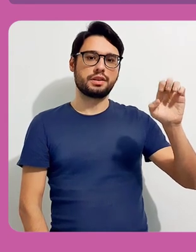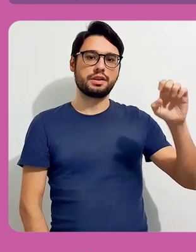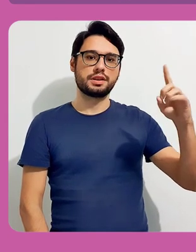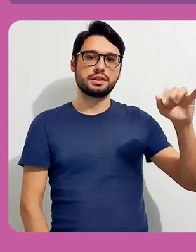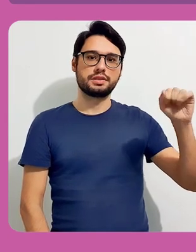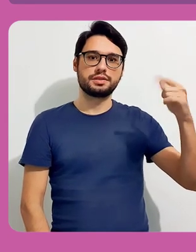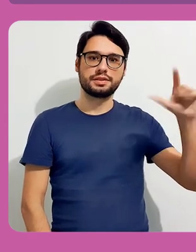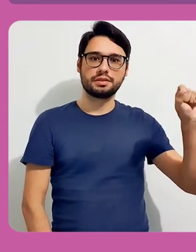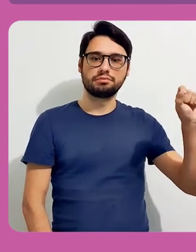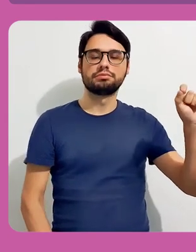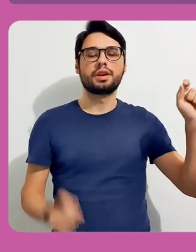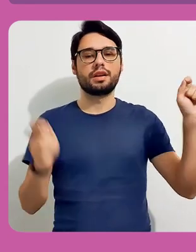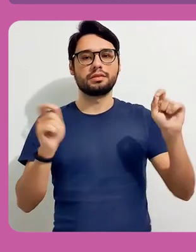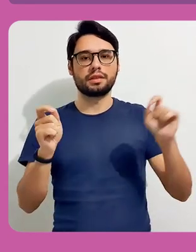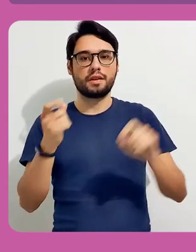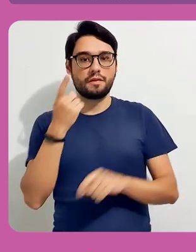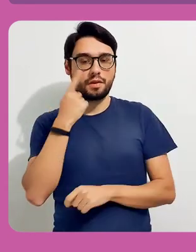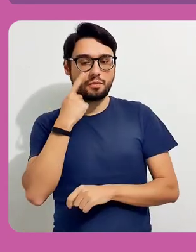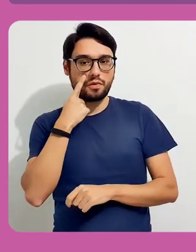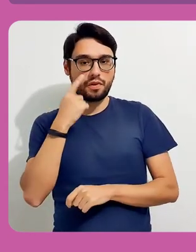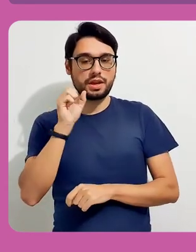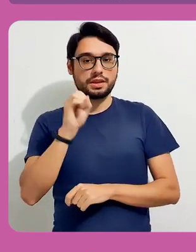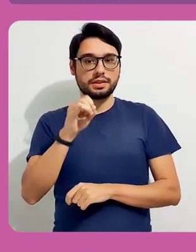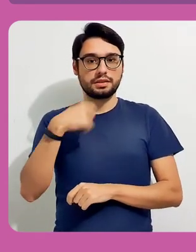se eu marcar a opção